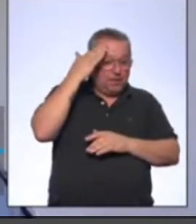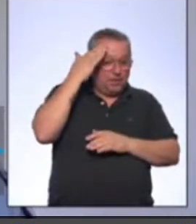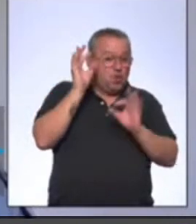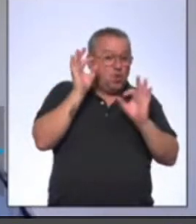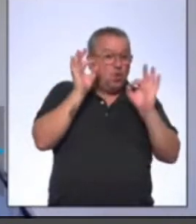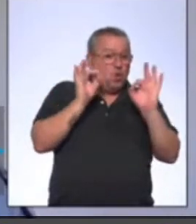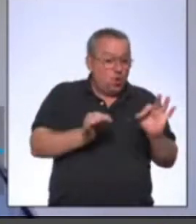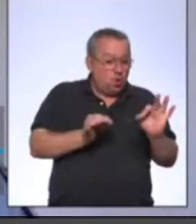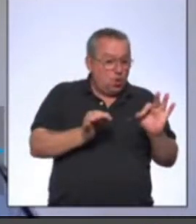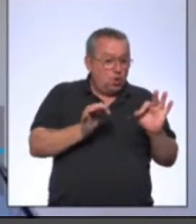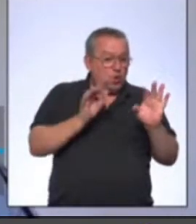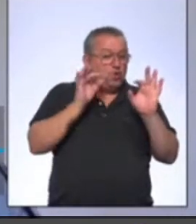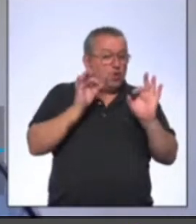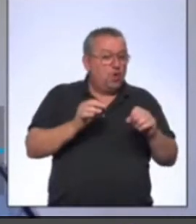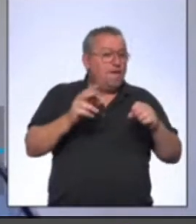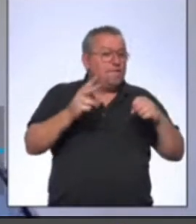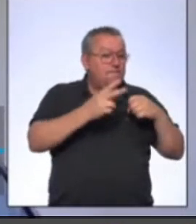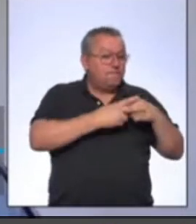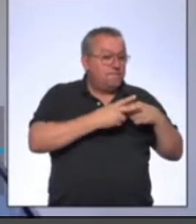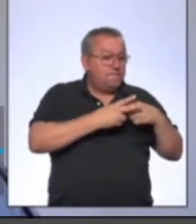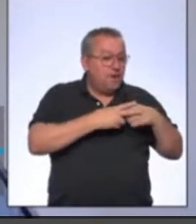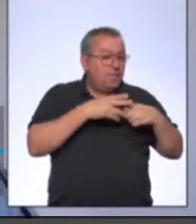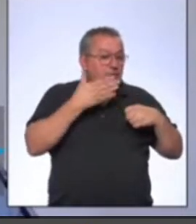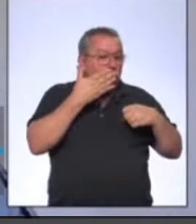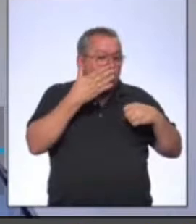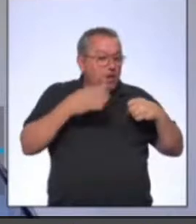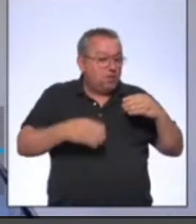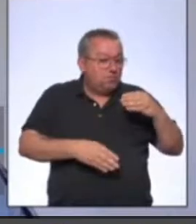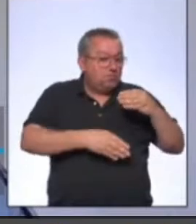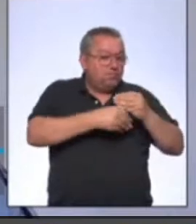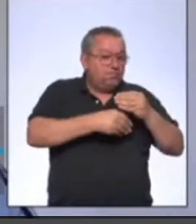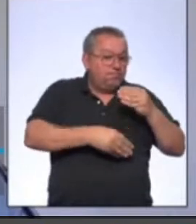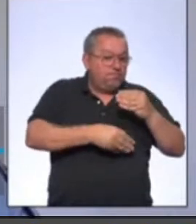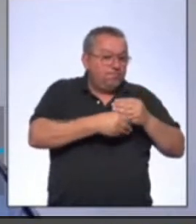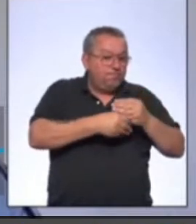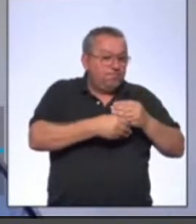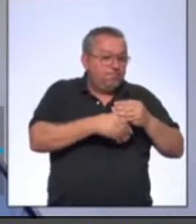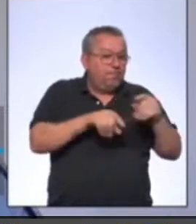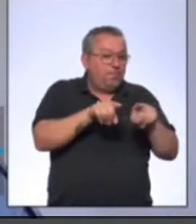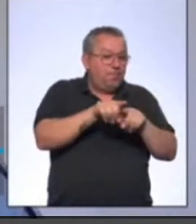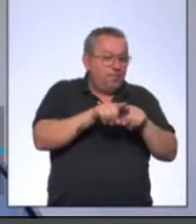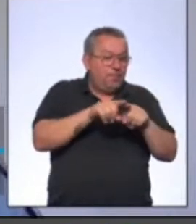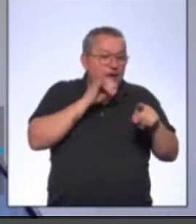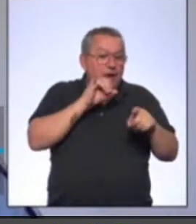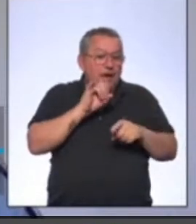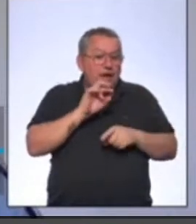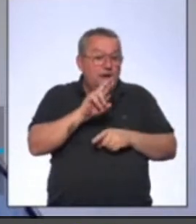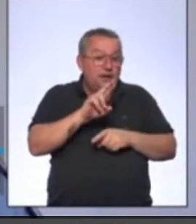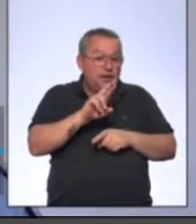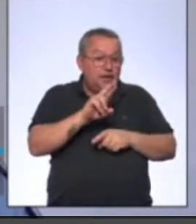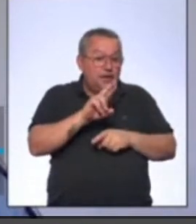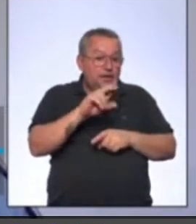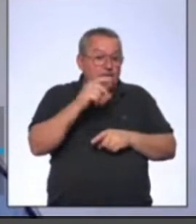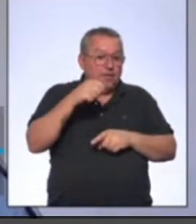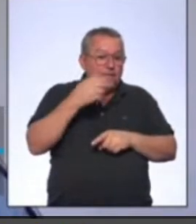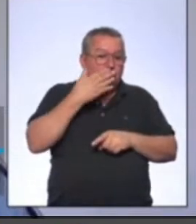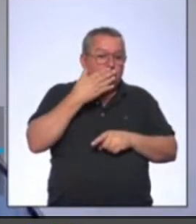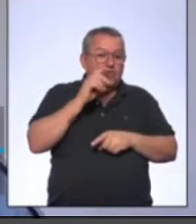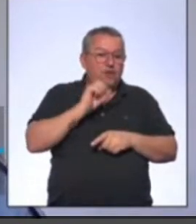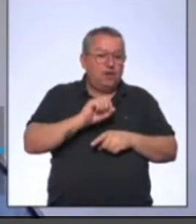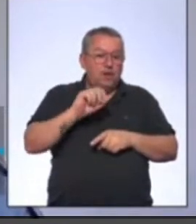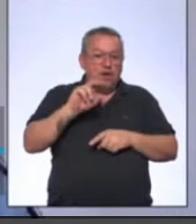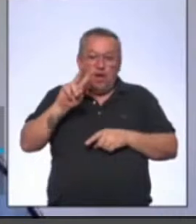de alguns verbos, eles pedem esse complemento, né? É, ir, por exemplo, vai pedir o complemento, vou